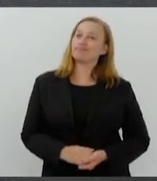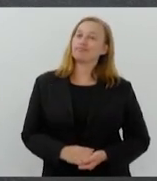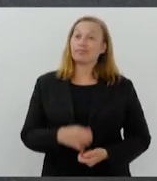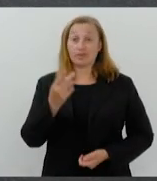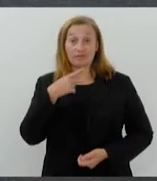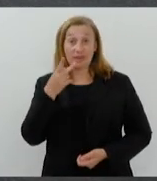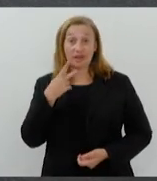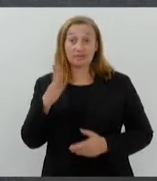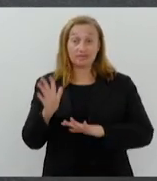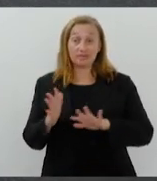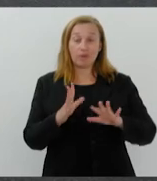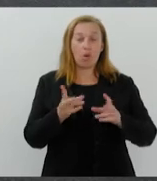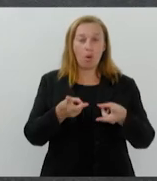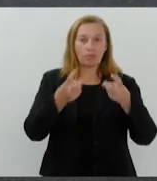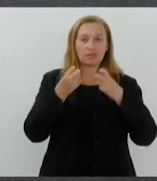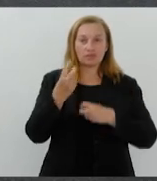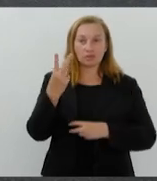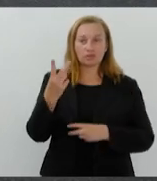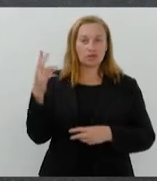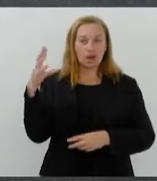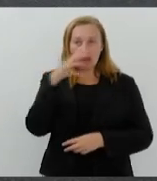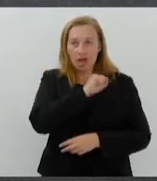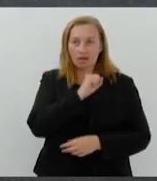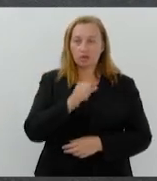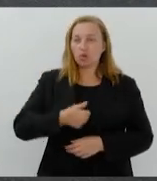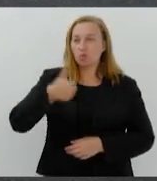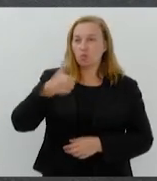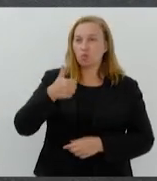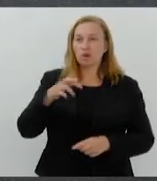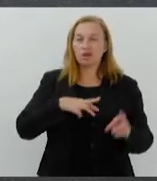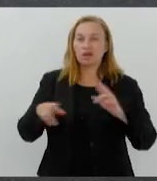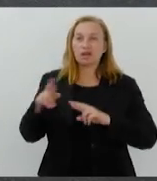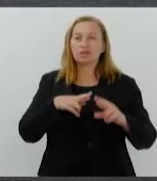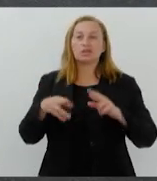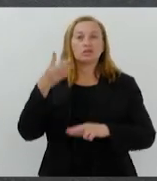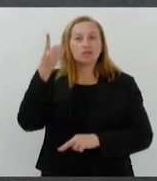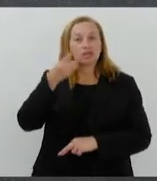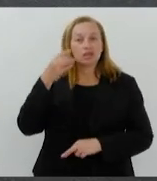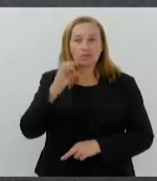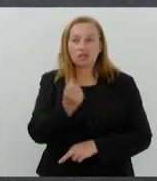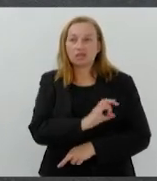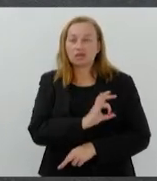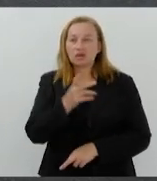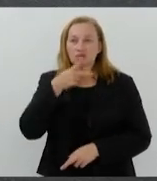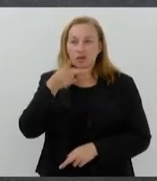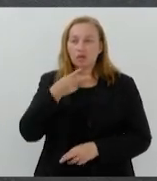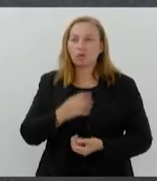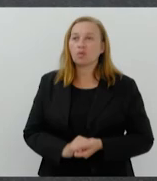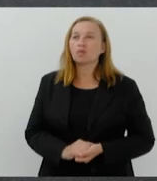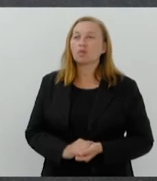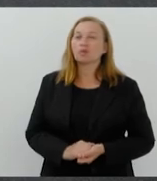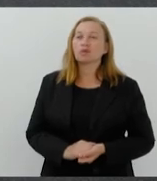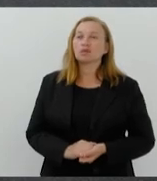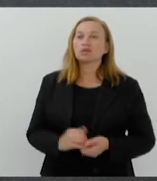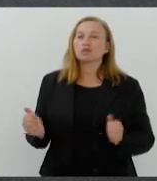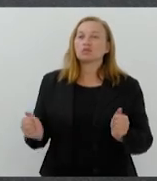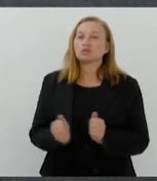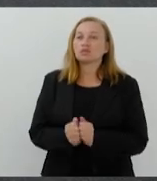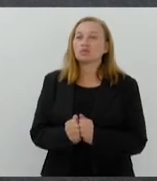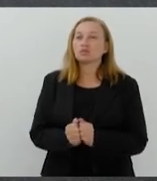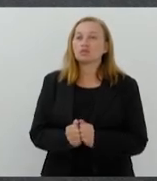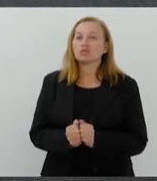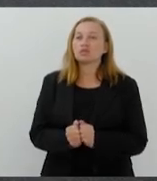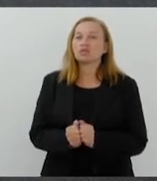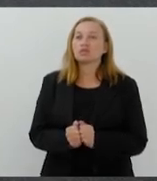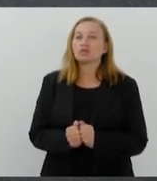Não, duas observações, as duas muito rápidas. Uma em relação ao que disse a deputada Marta Rocha, que que está aqui conosco,